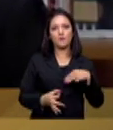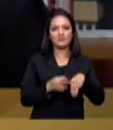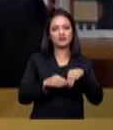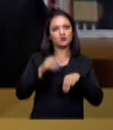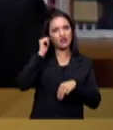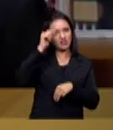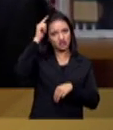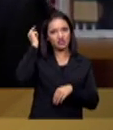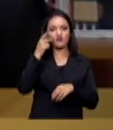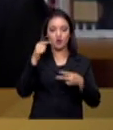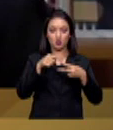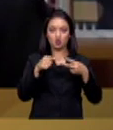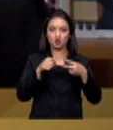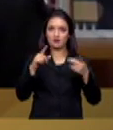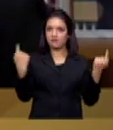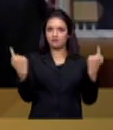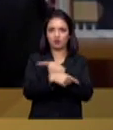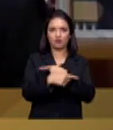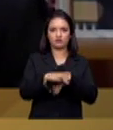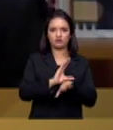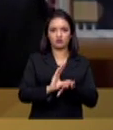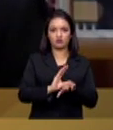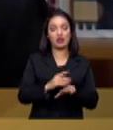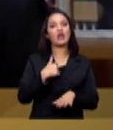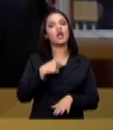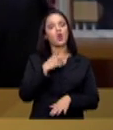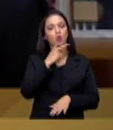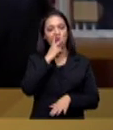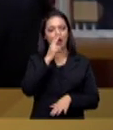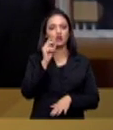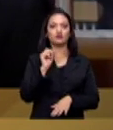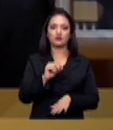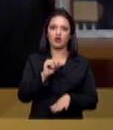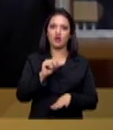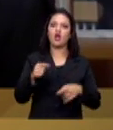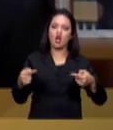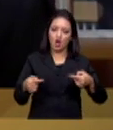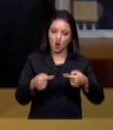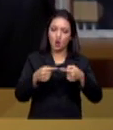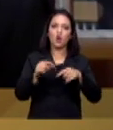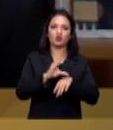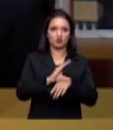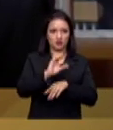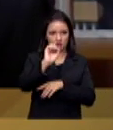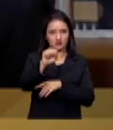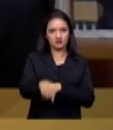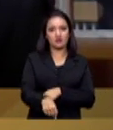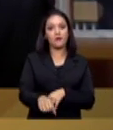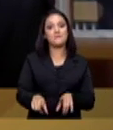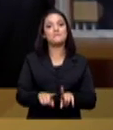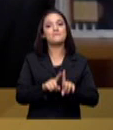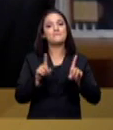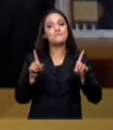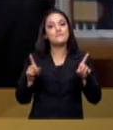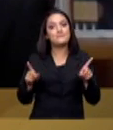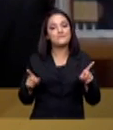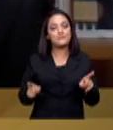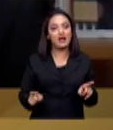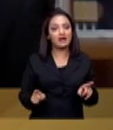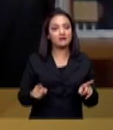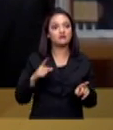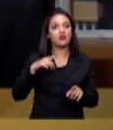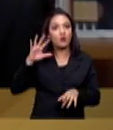a inconstitucionalidade. Eu considero que a norma é constitucional, mas interpreto-as